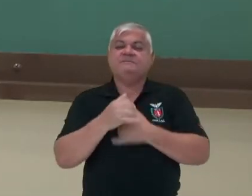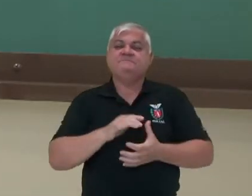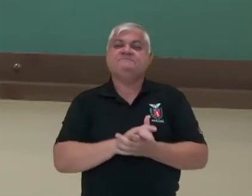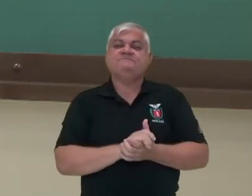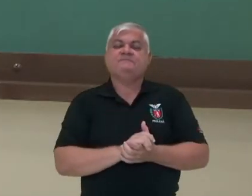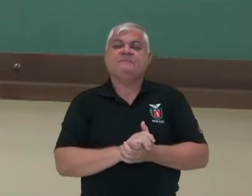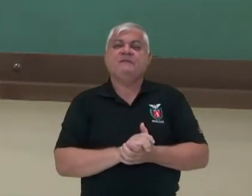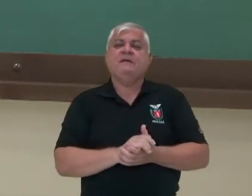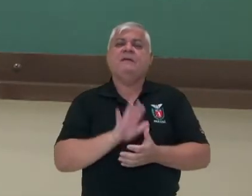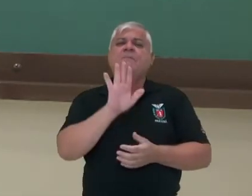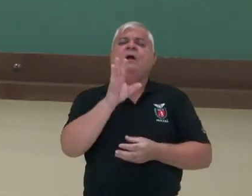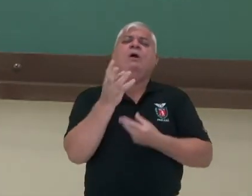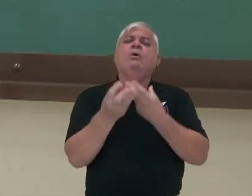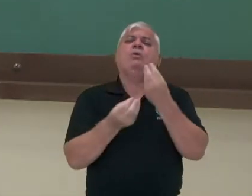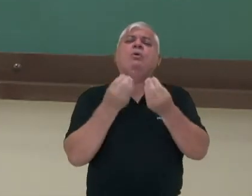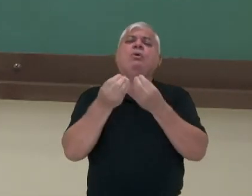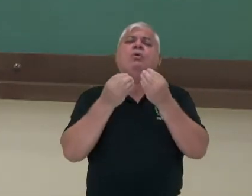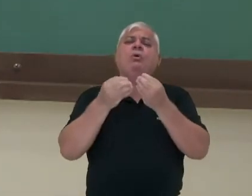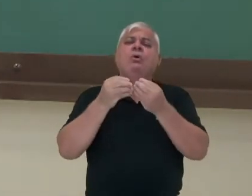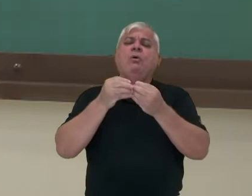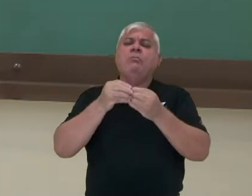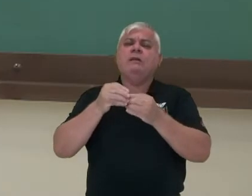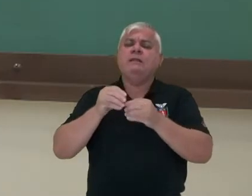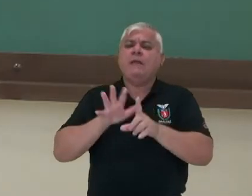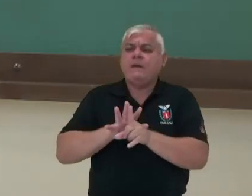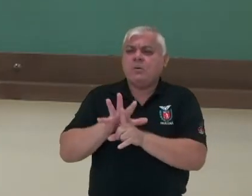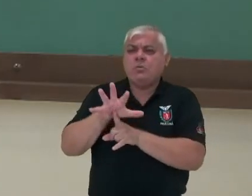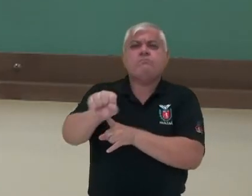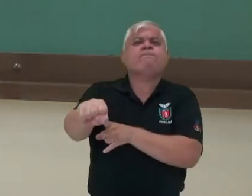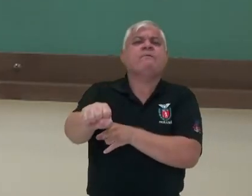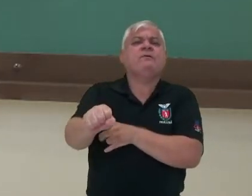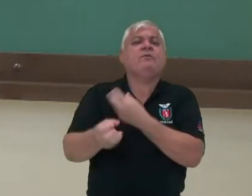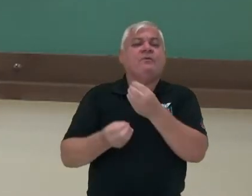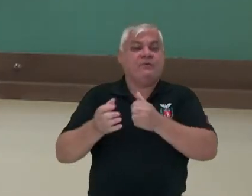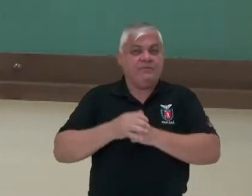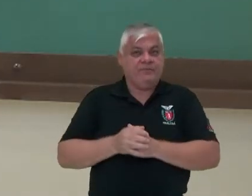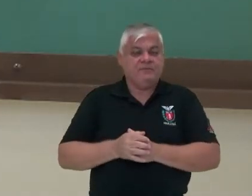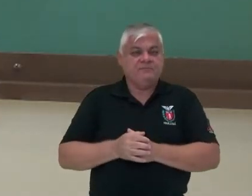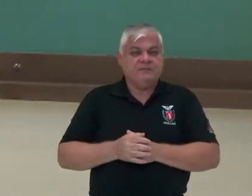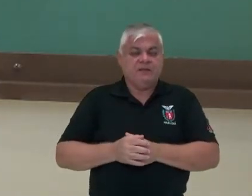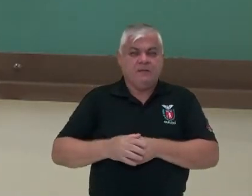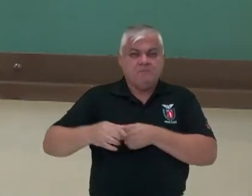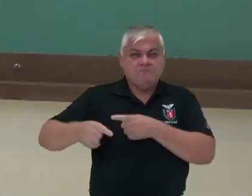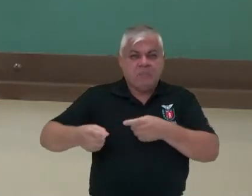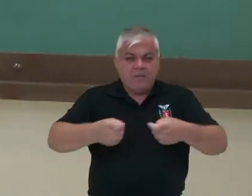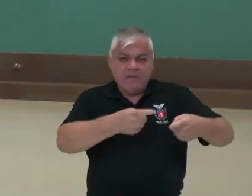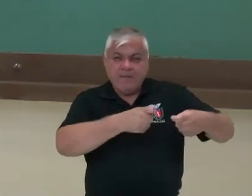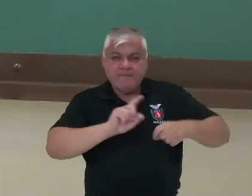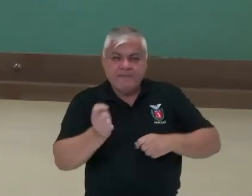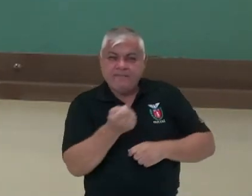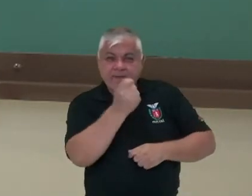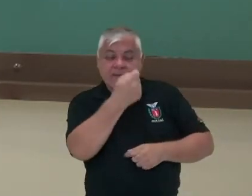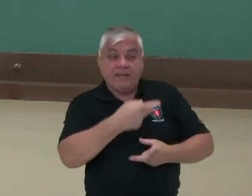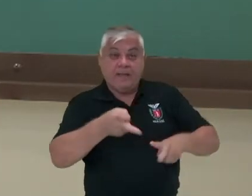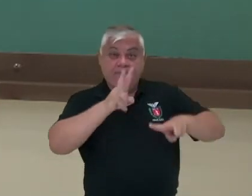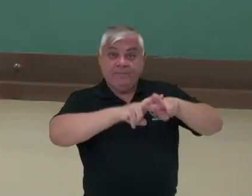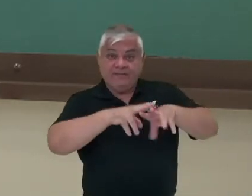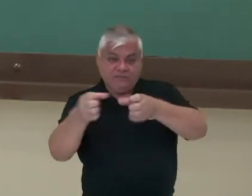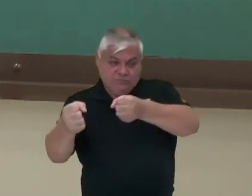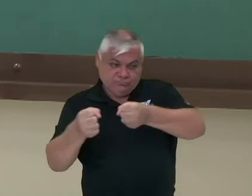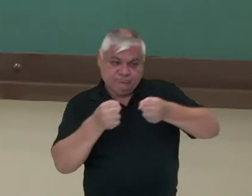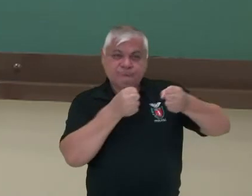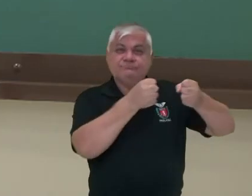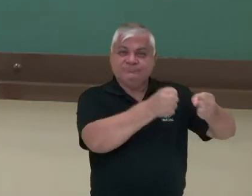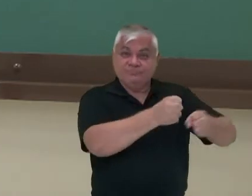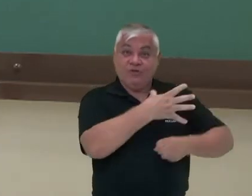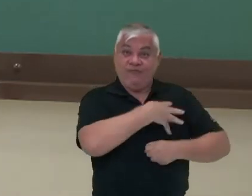Agora veja bem aqui como que se deu essa conquista. Durante os combates, Atahualpa foi feito prisioneiro e, para garantir a sua